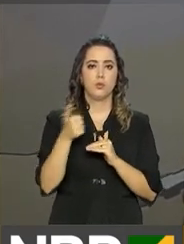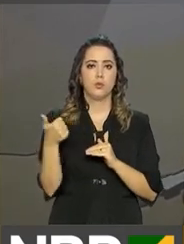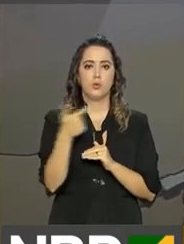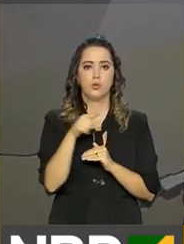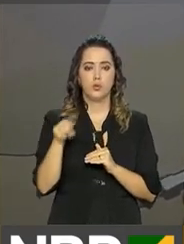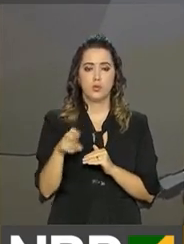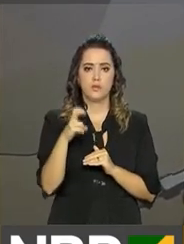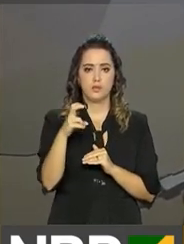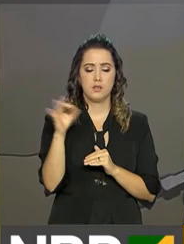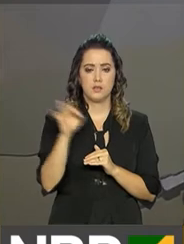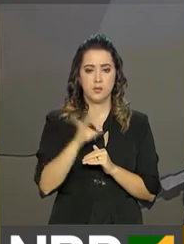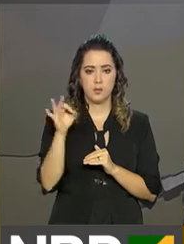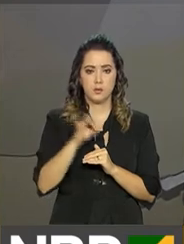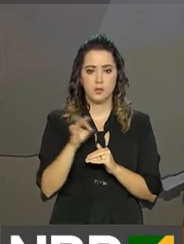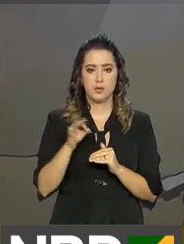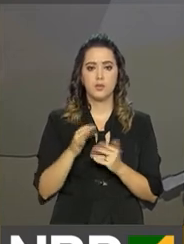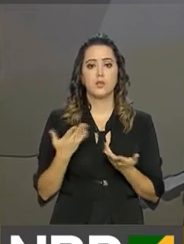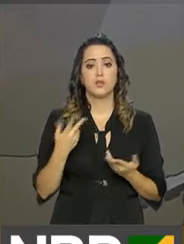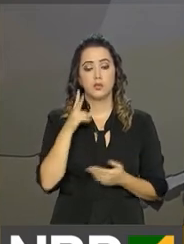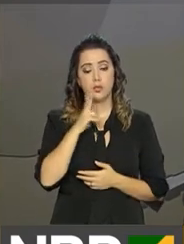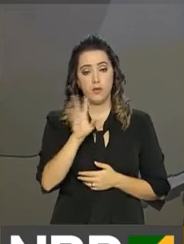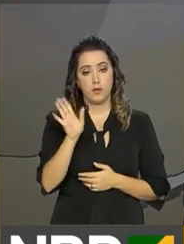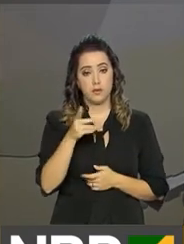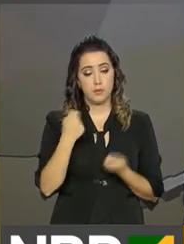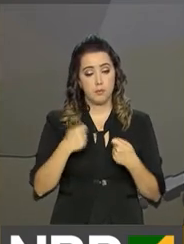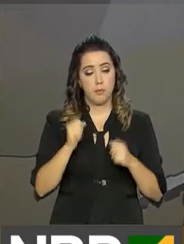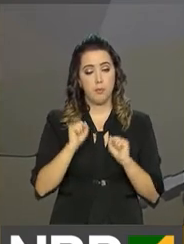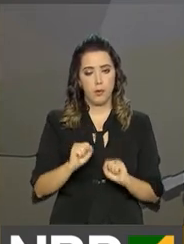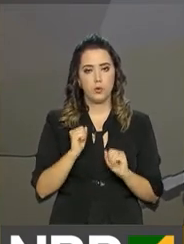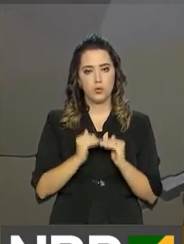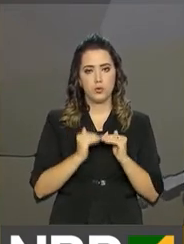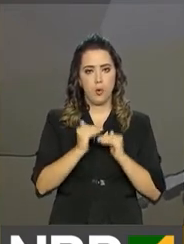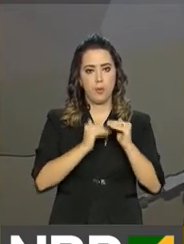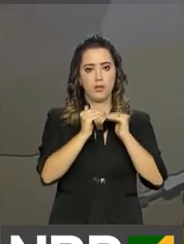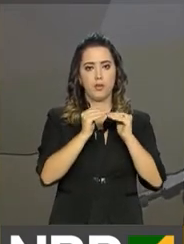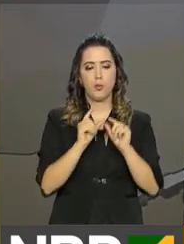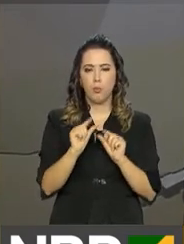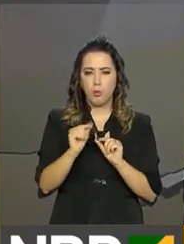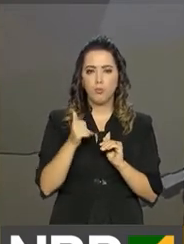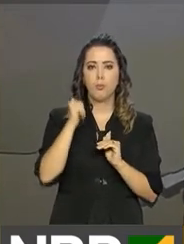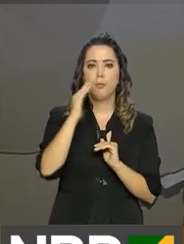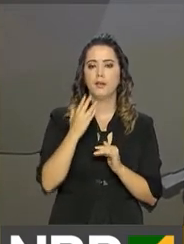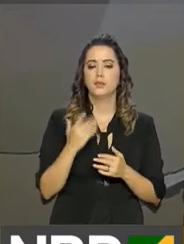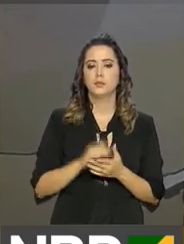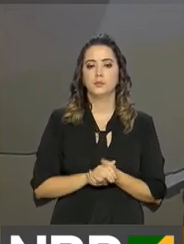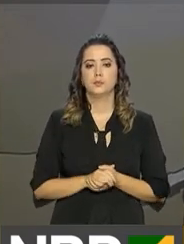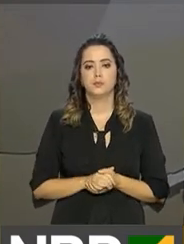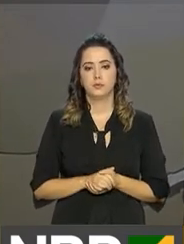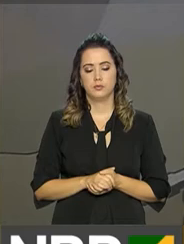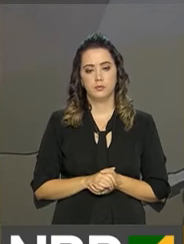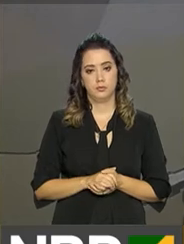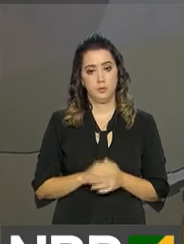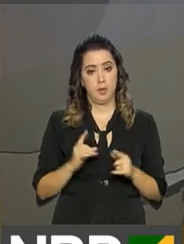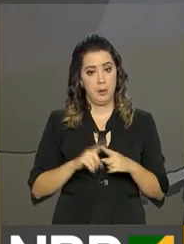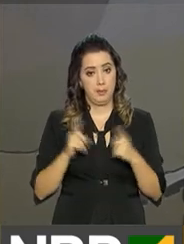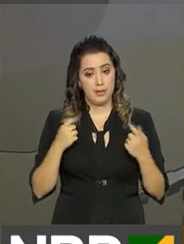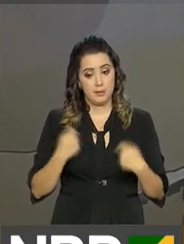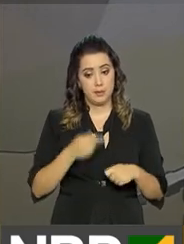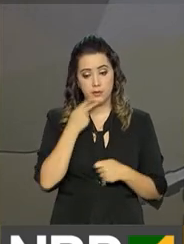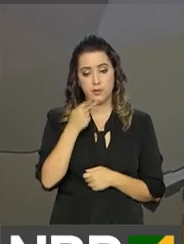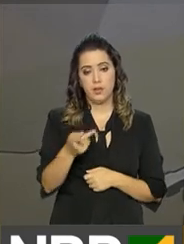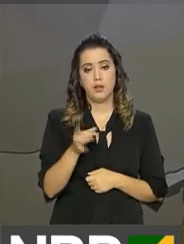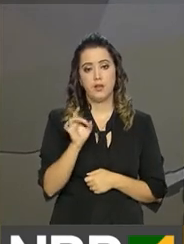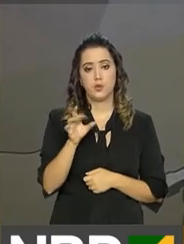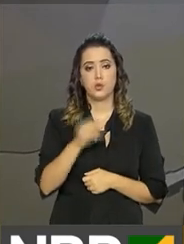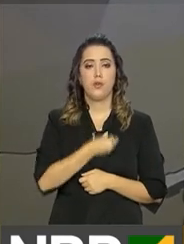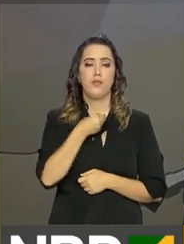mandei fazer estudos para ver se faço um novo aumento. Mas, ao mesmo tempo, eu devo dizer a vocês que você não pode ficar